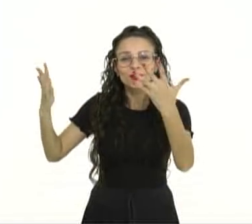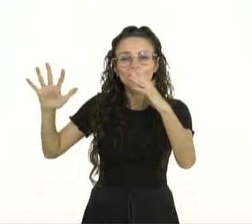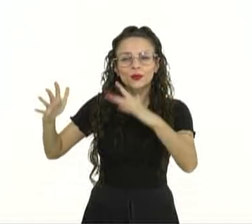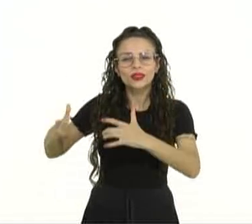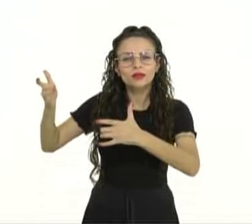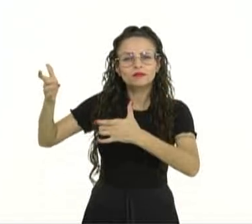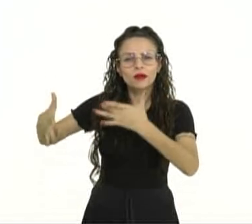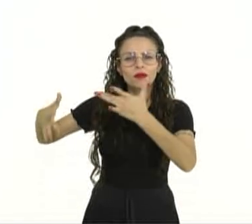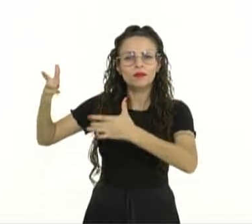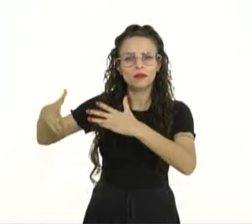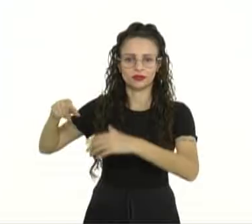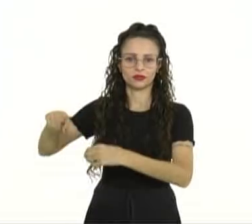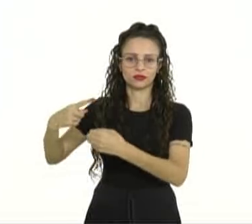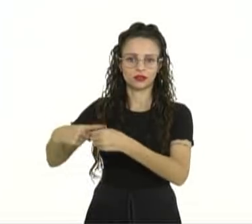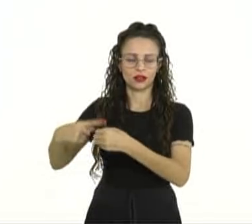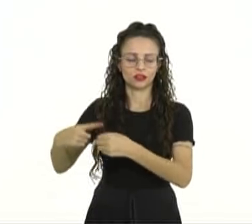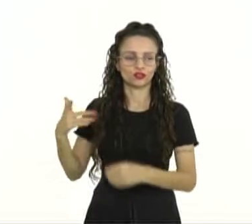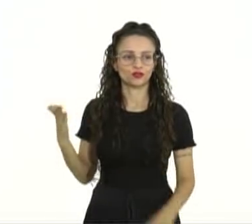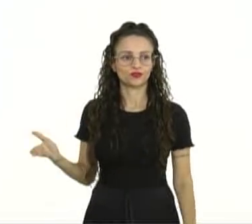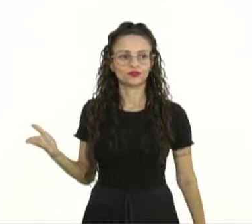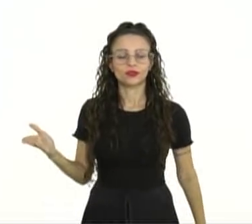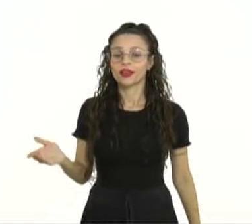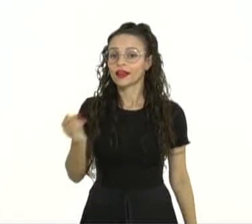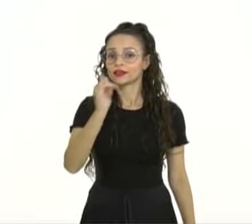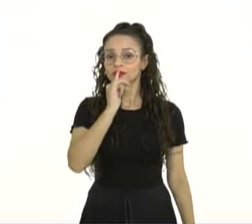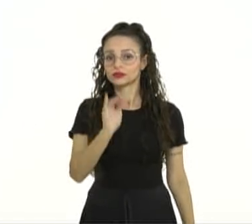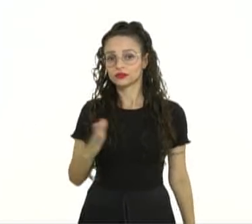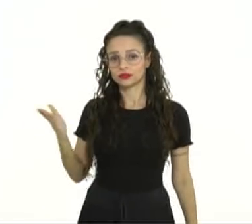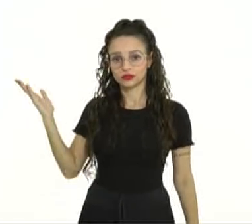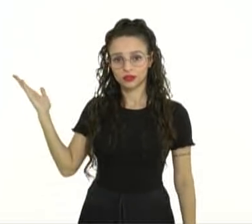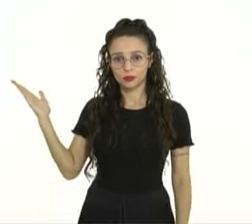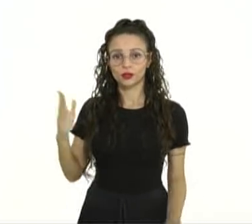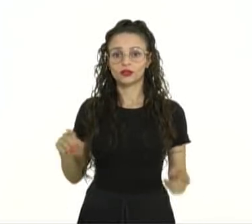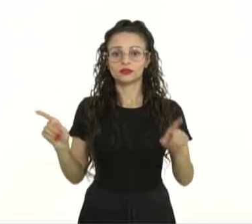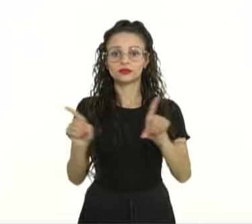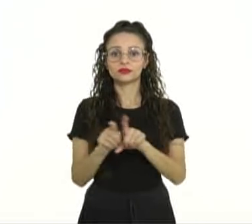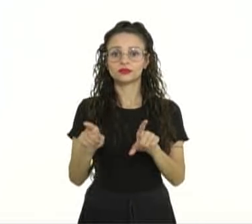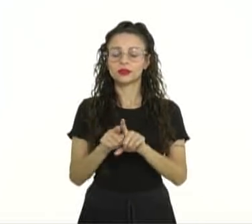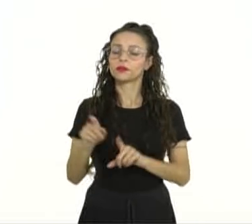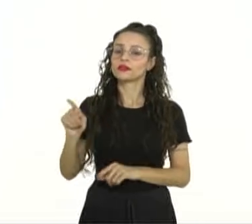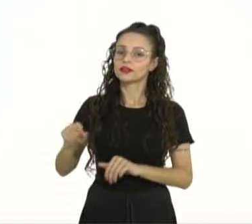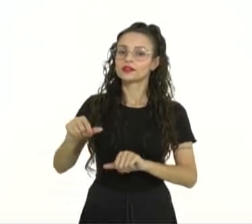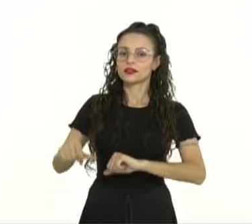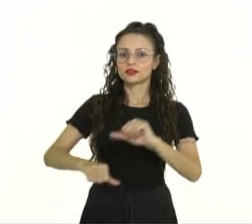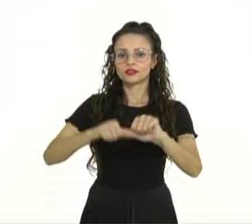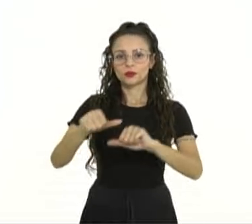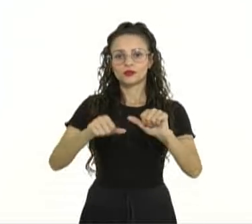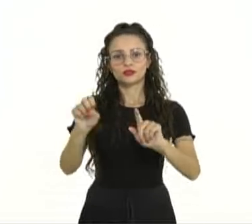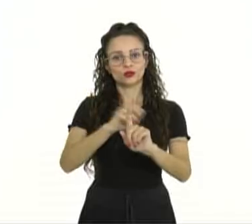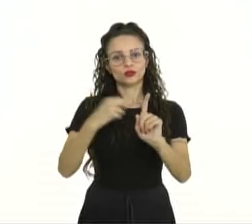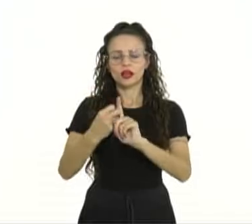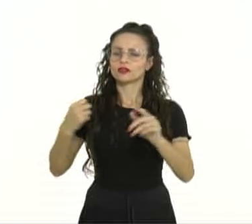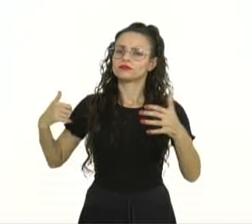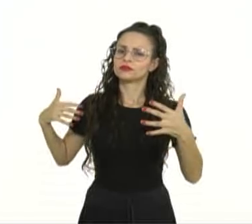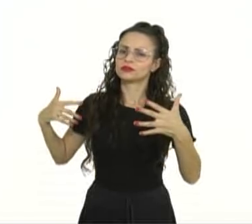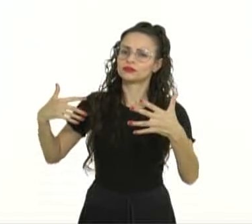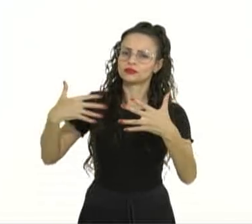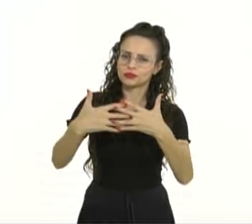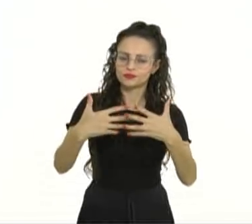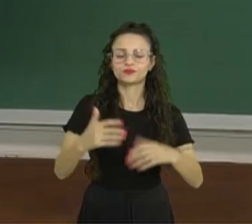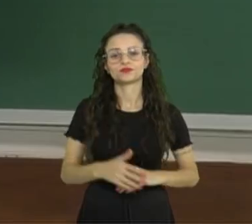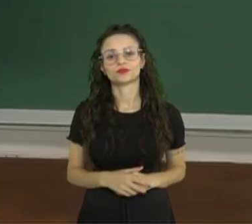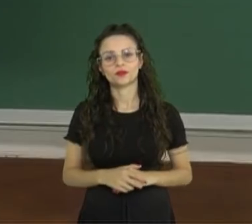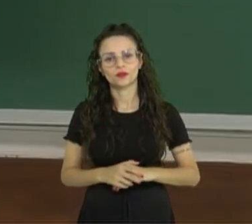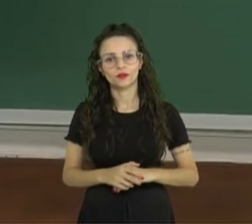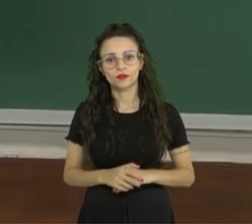dessa cidade. E aqui é um exemplo também dessa transformação social ao longo do tempo pelo homem. O